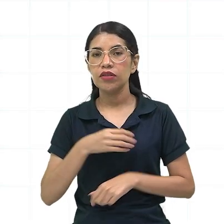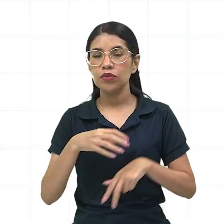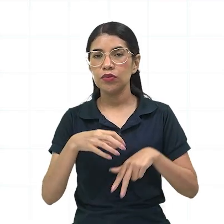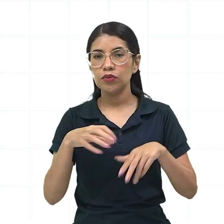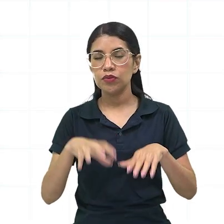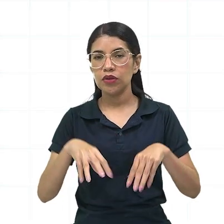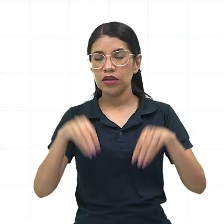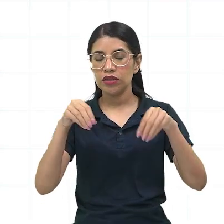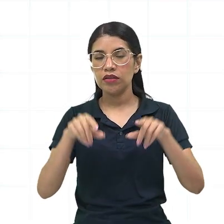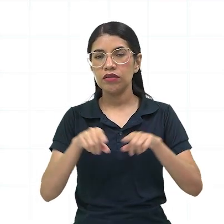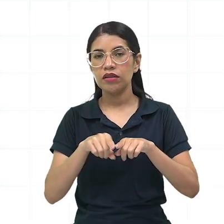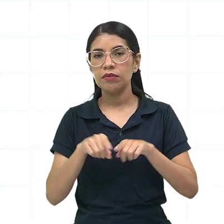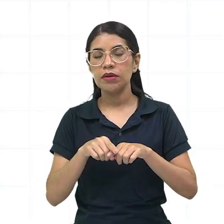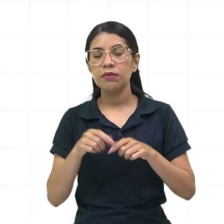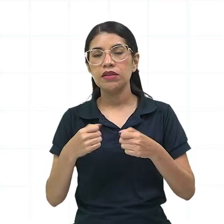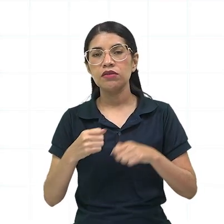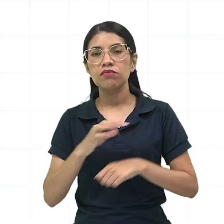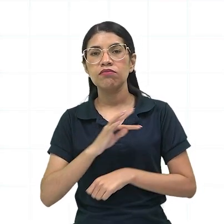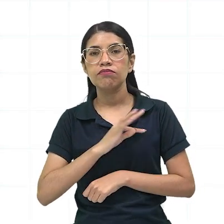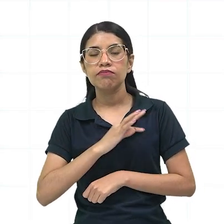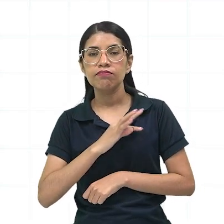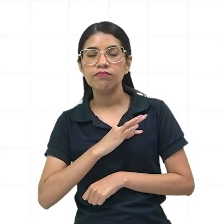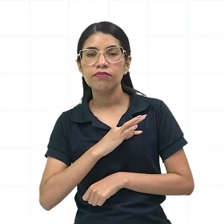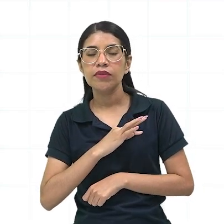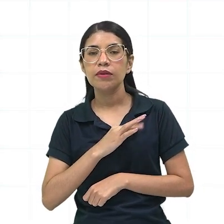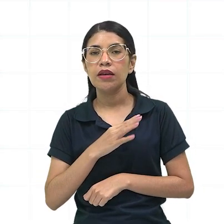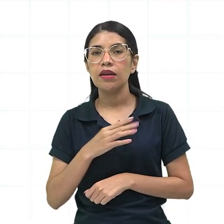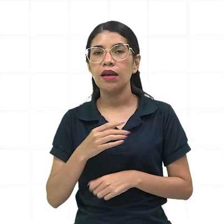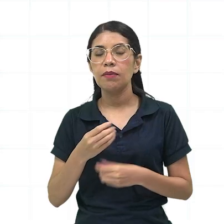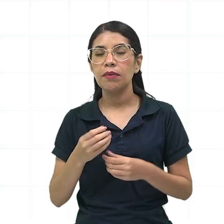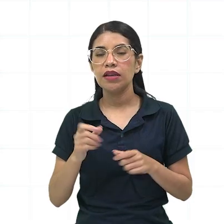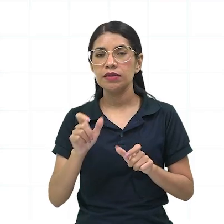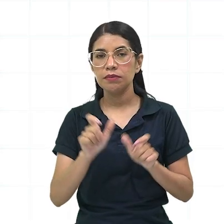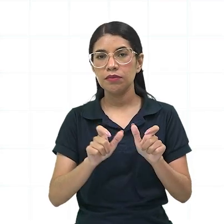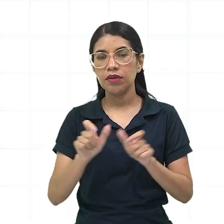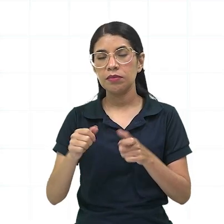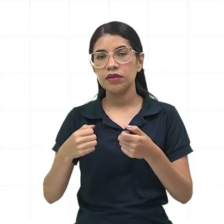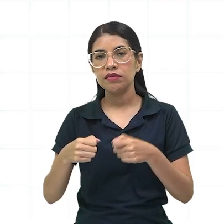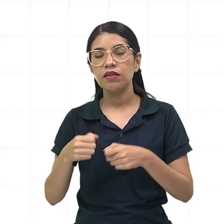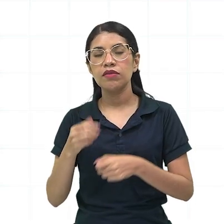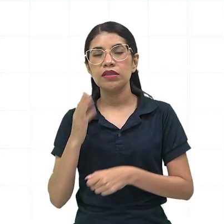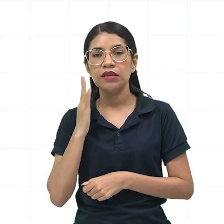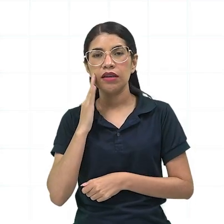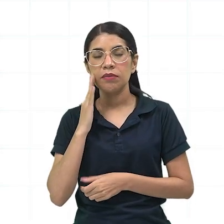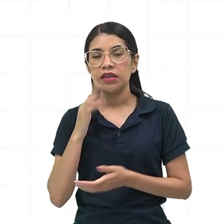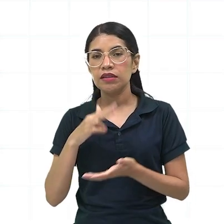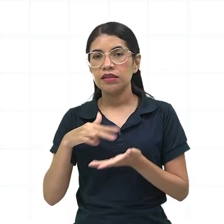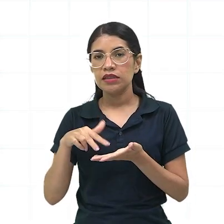tendo uma exigência de uma técnica refinada. As pessoas elas precisavam saber dançar